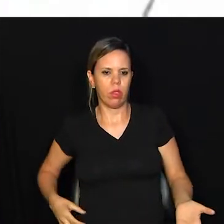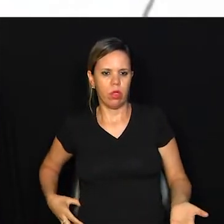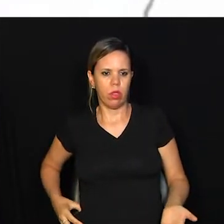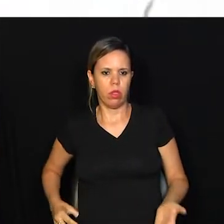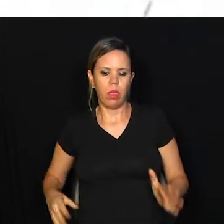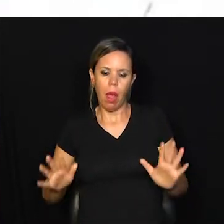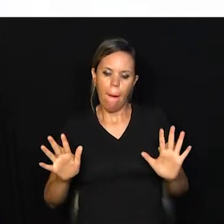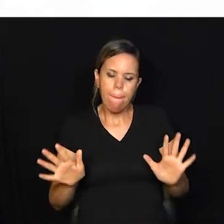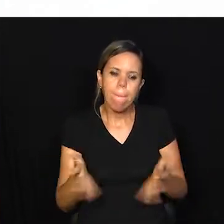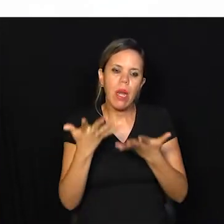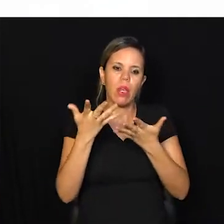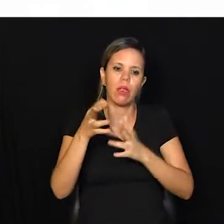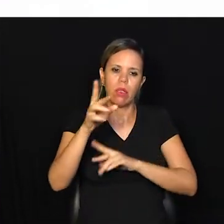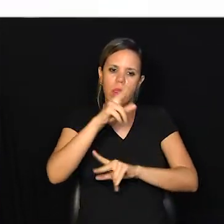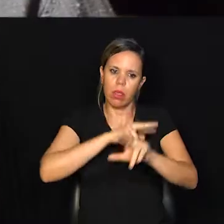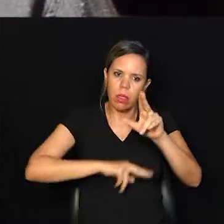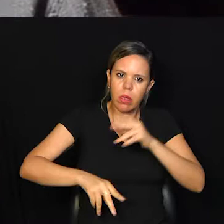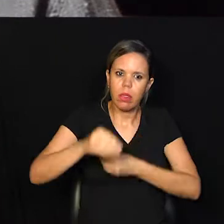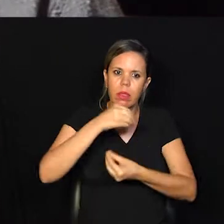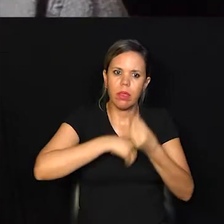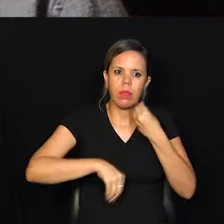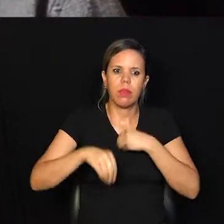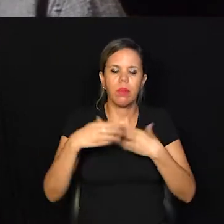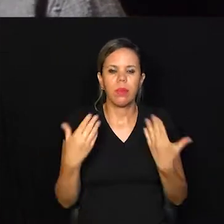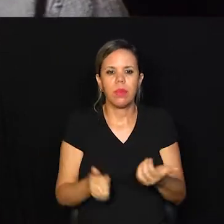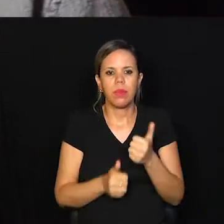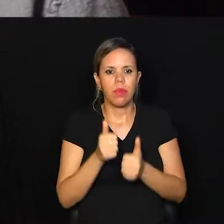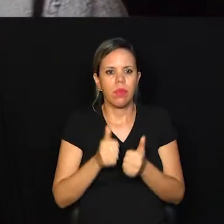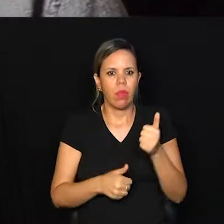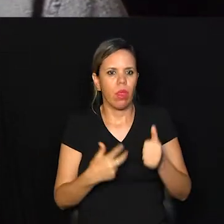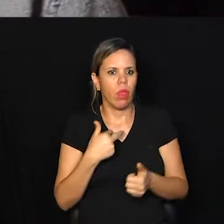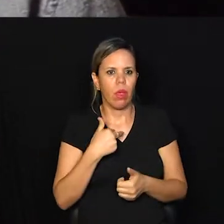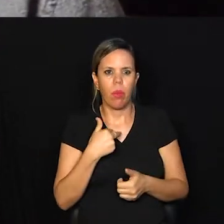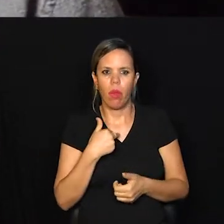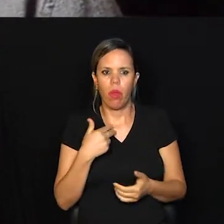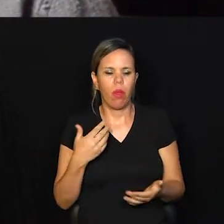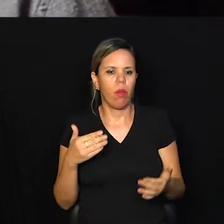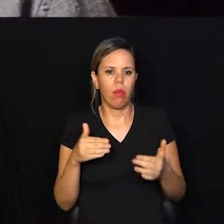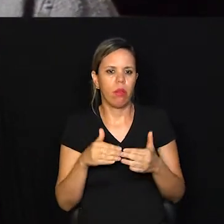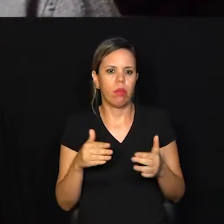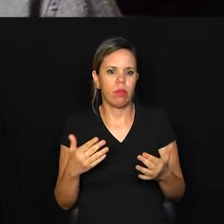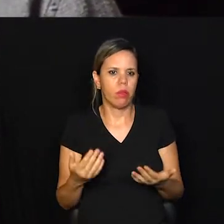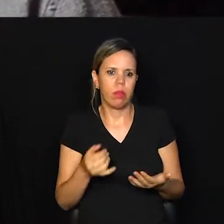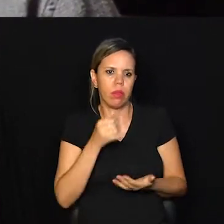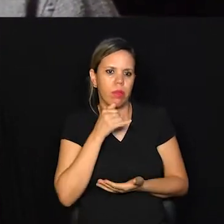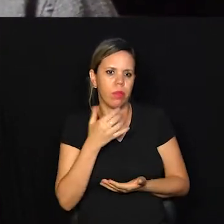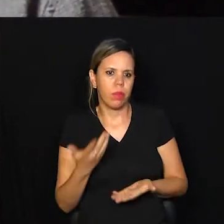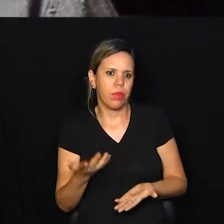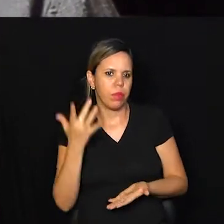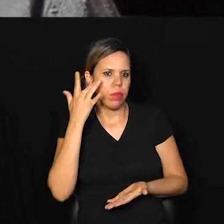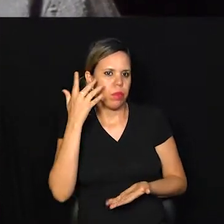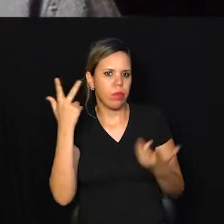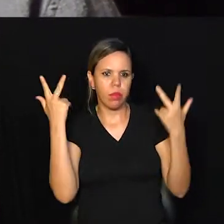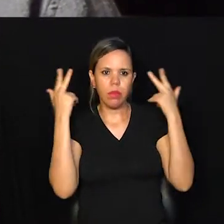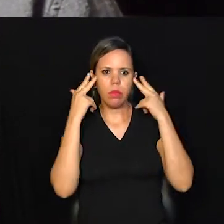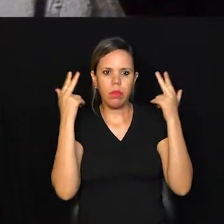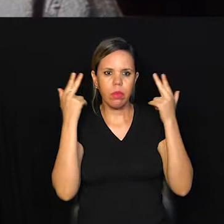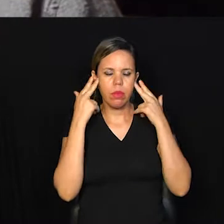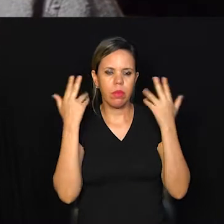precisam promover essa diversidade. No caso do futebol, a gente não pode concordar, a imprensa não pode achar